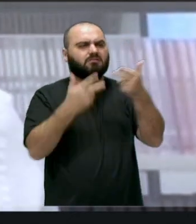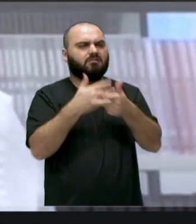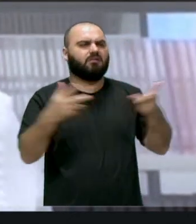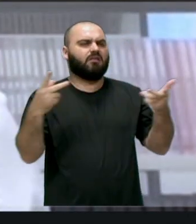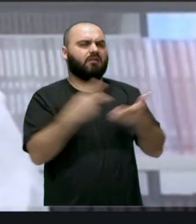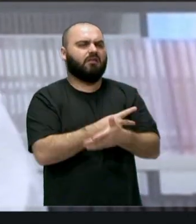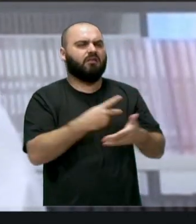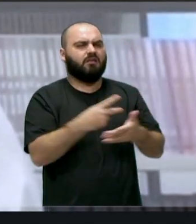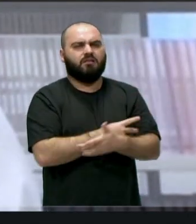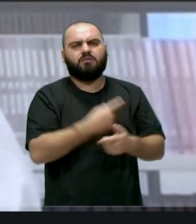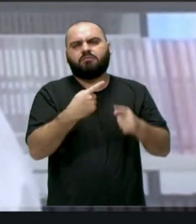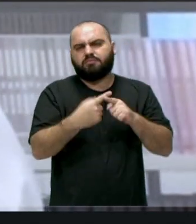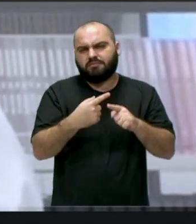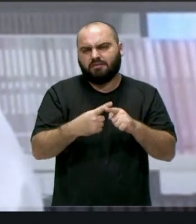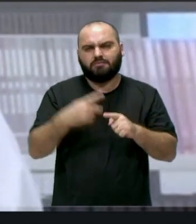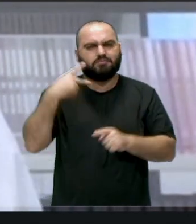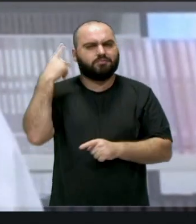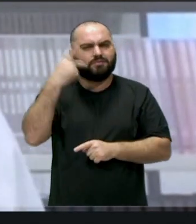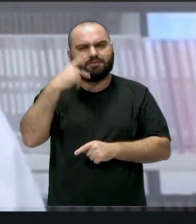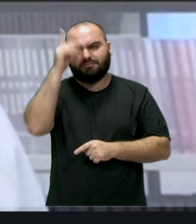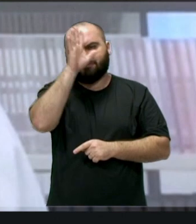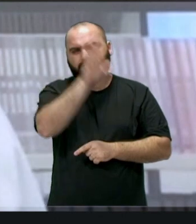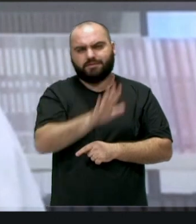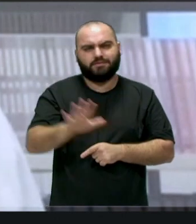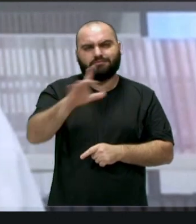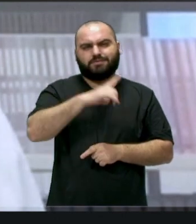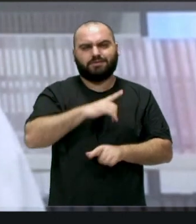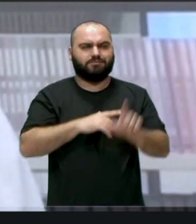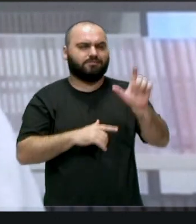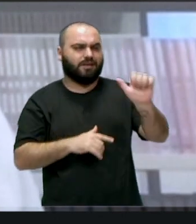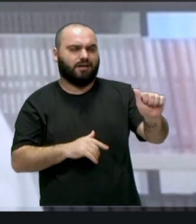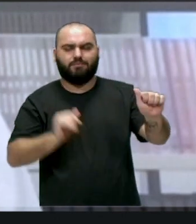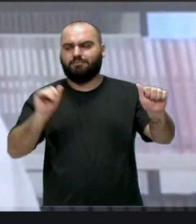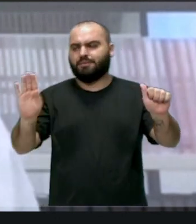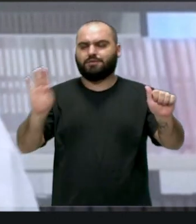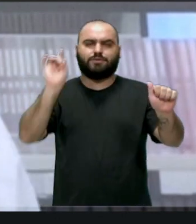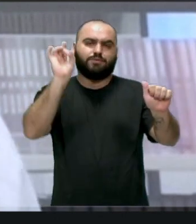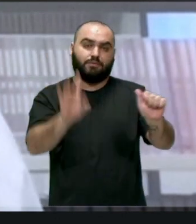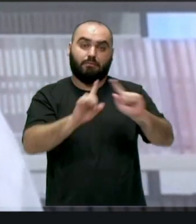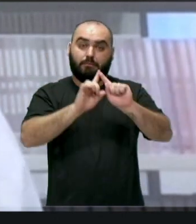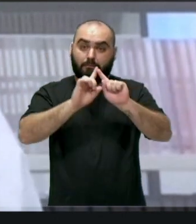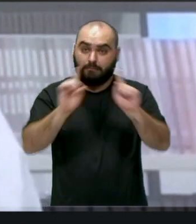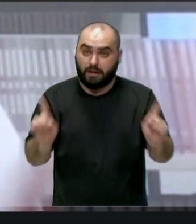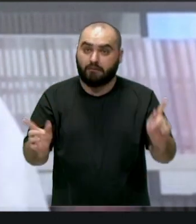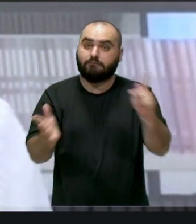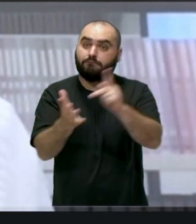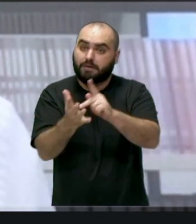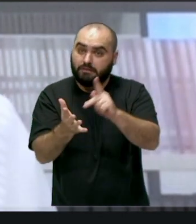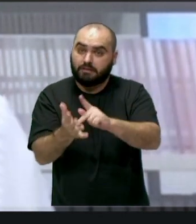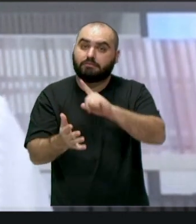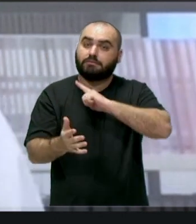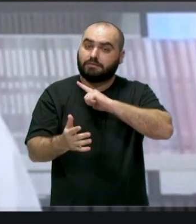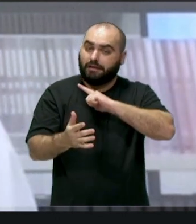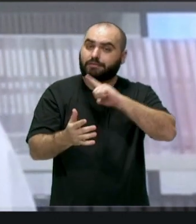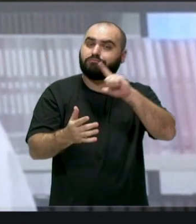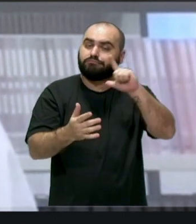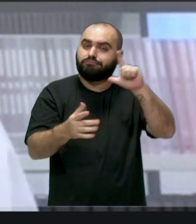talvez a polarização política que nós temos em nível nacional, né? Mas o fato é que há sim uma associação